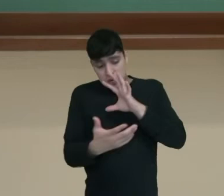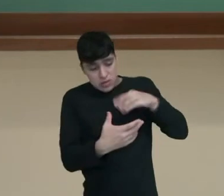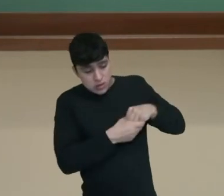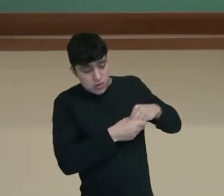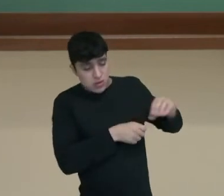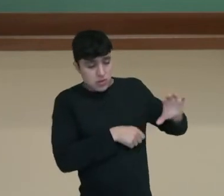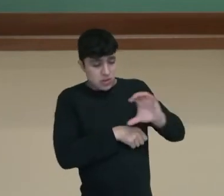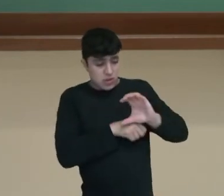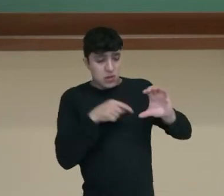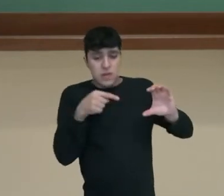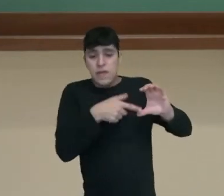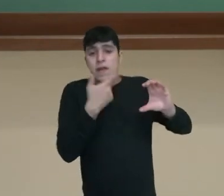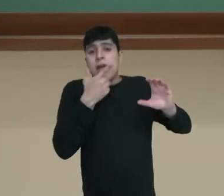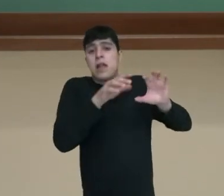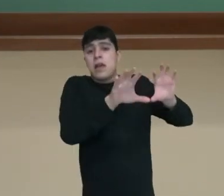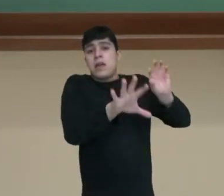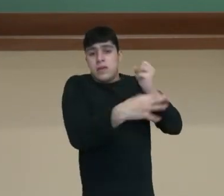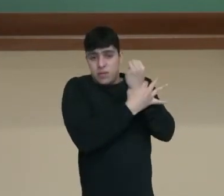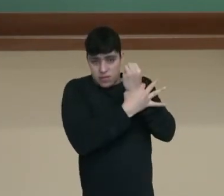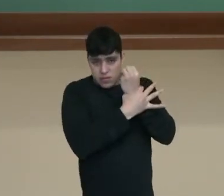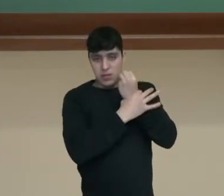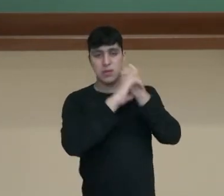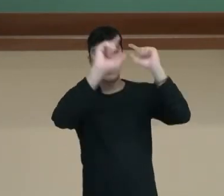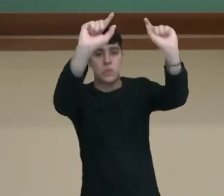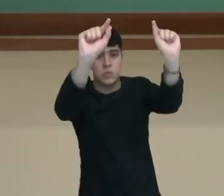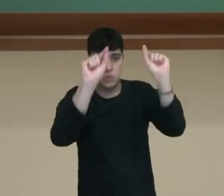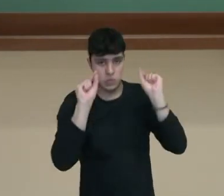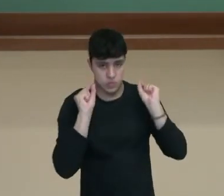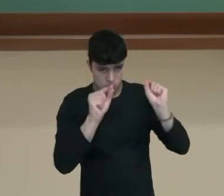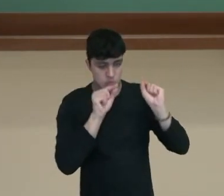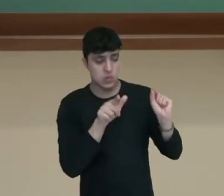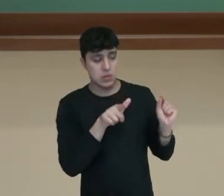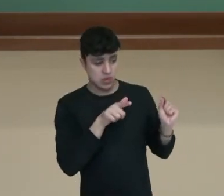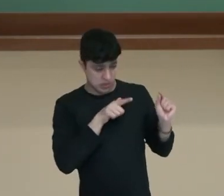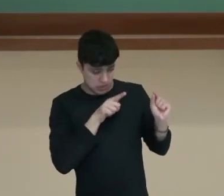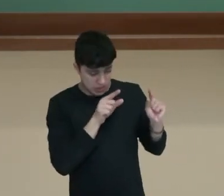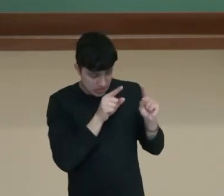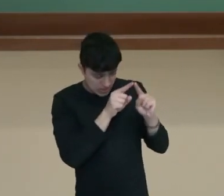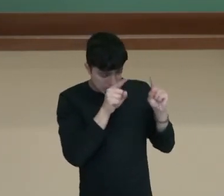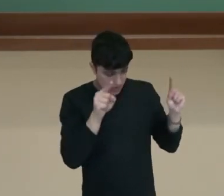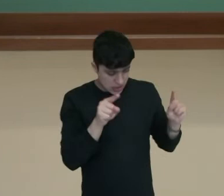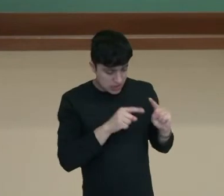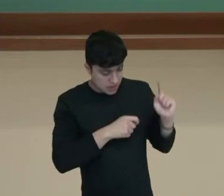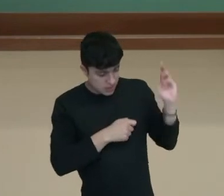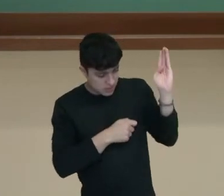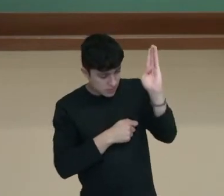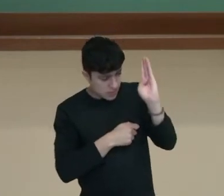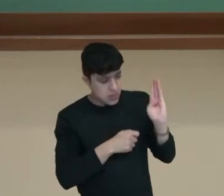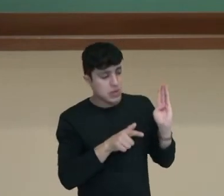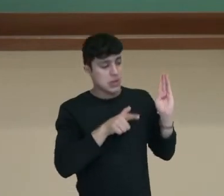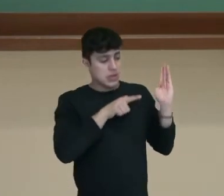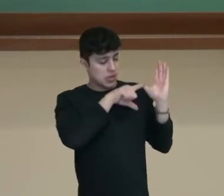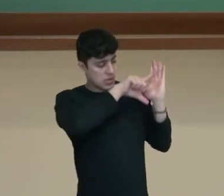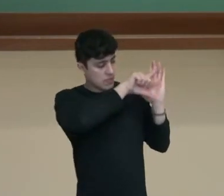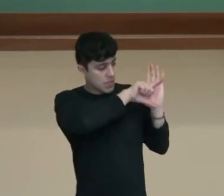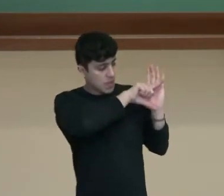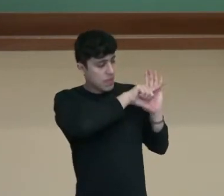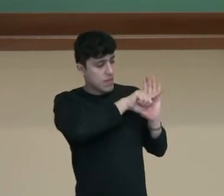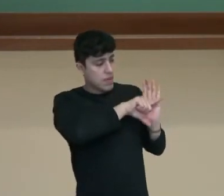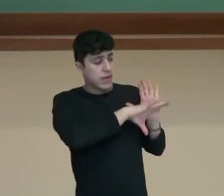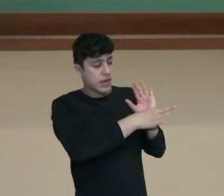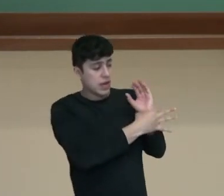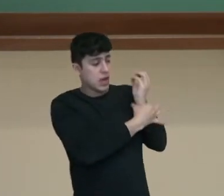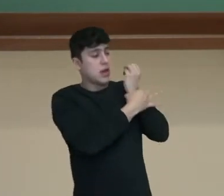está garantido na lei, né? Então, existem leis no Brasil que vão me permitir seguir qualquer